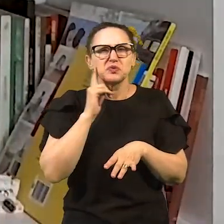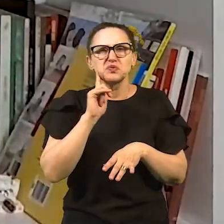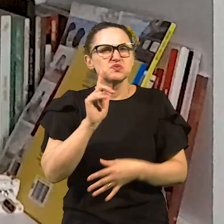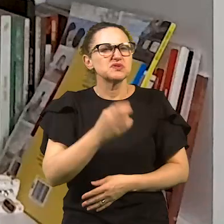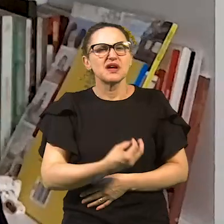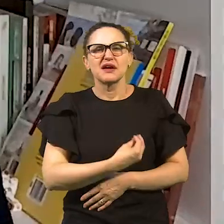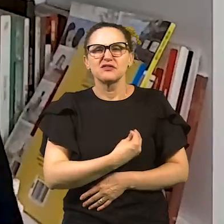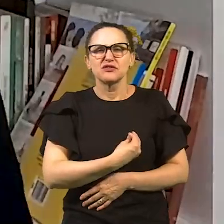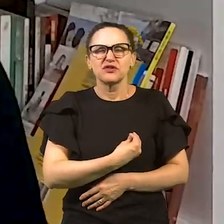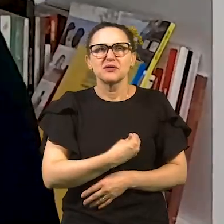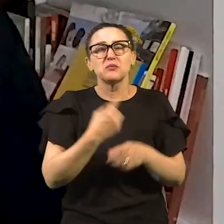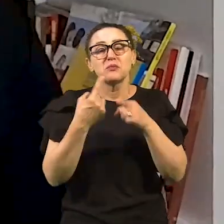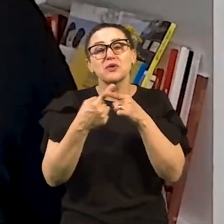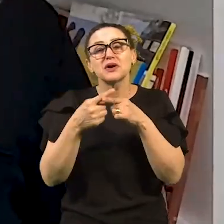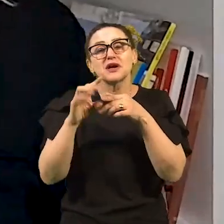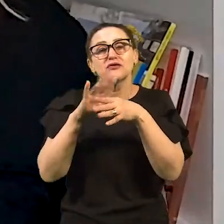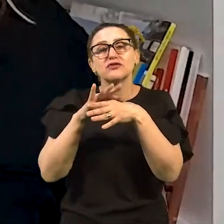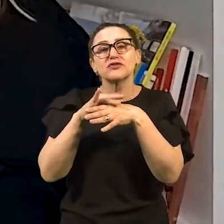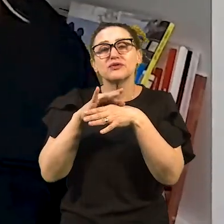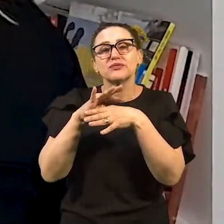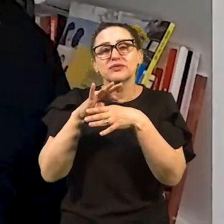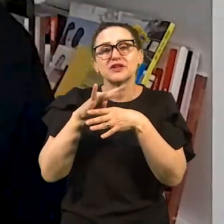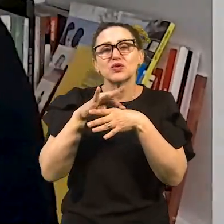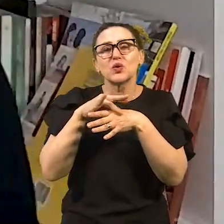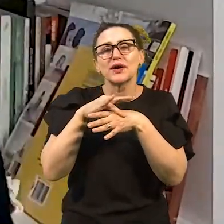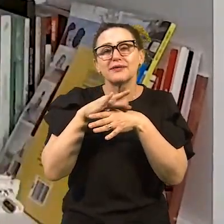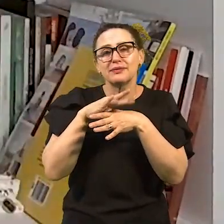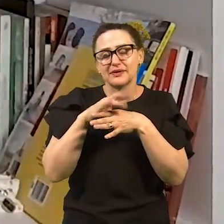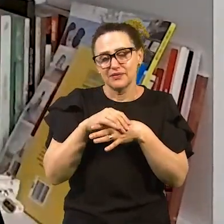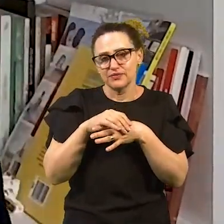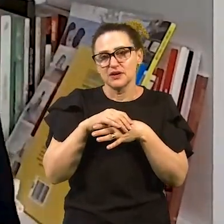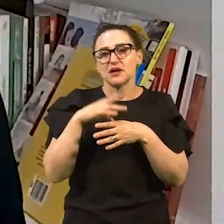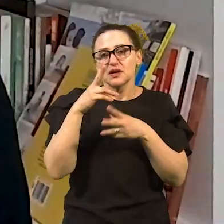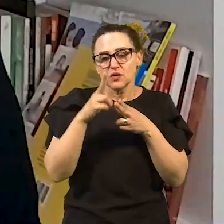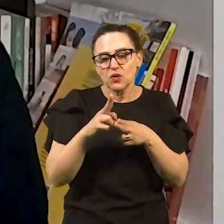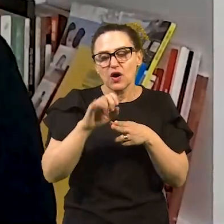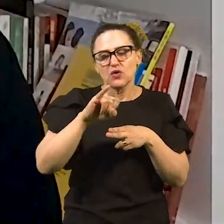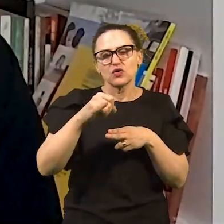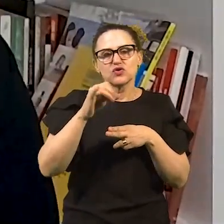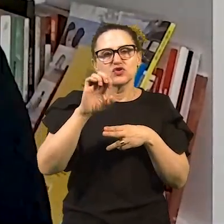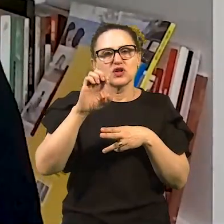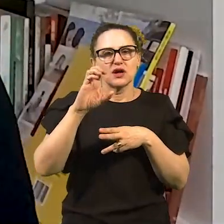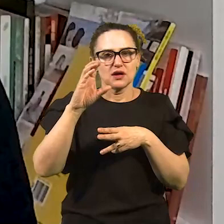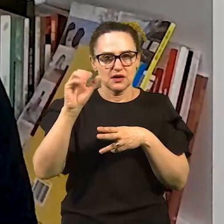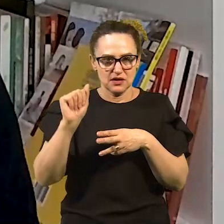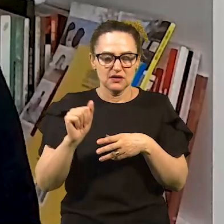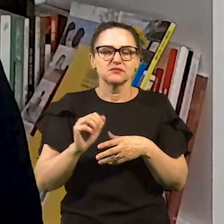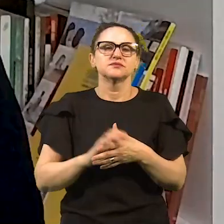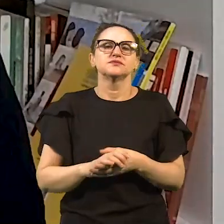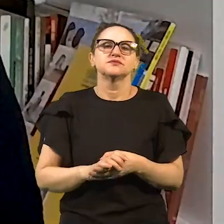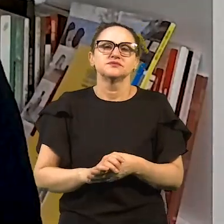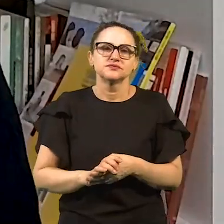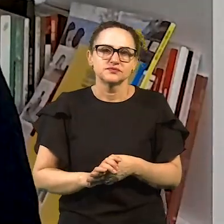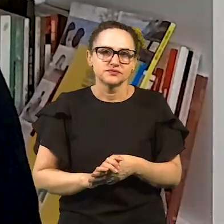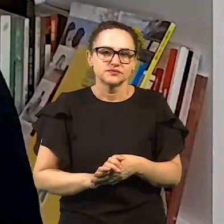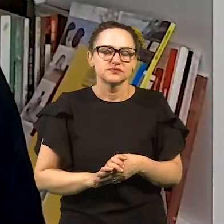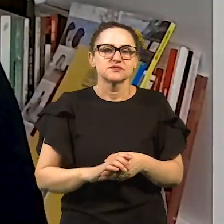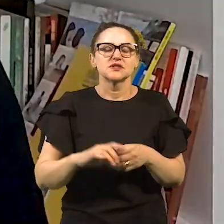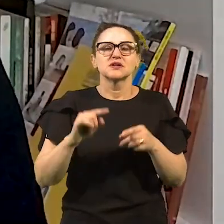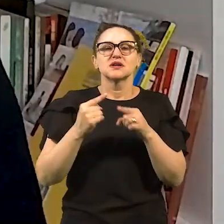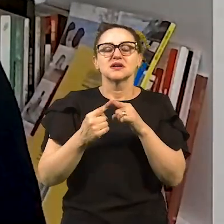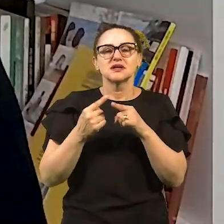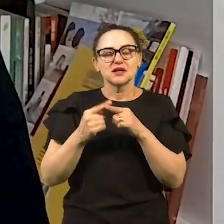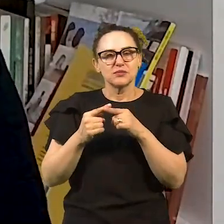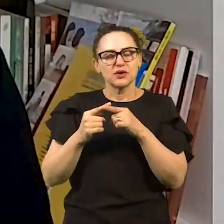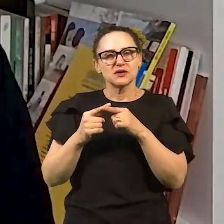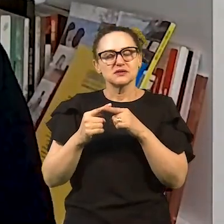porque elas vivem doentes, como é o caso do Jeca Tatu, E nessa campanha que mais tarde começa pela sanitarização